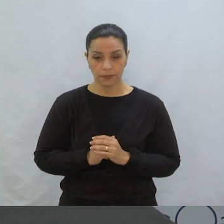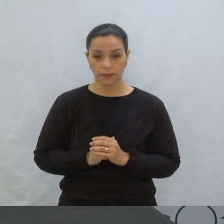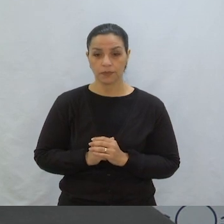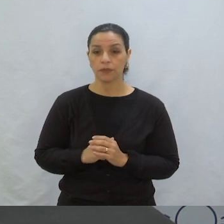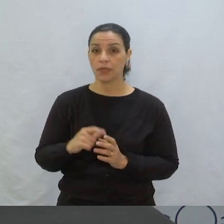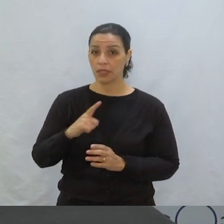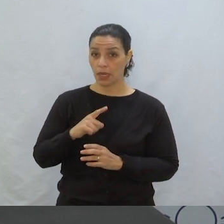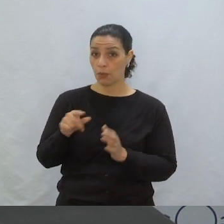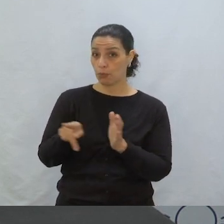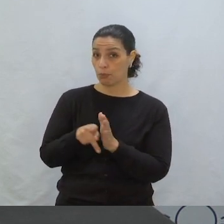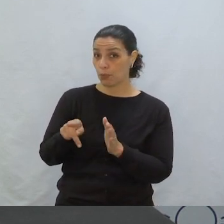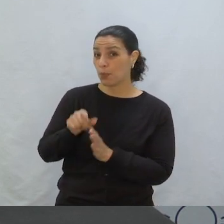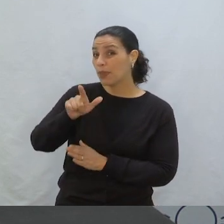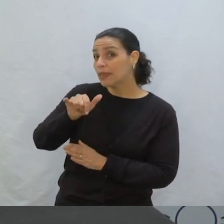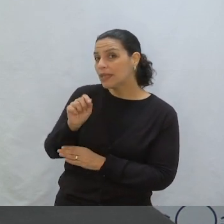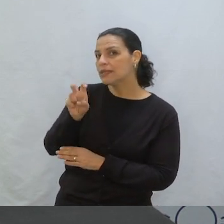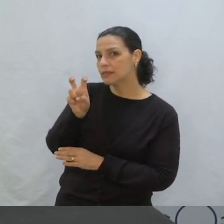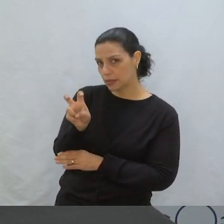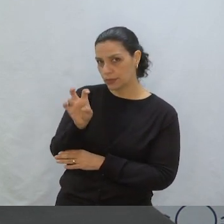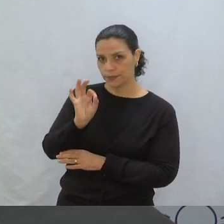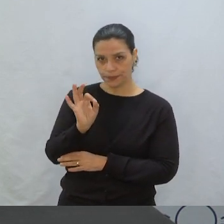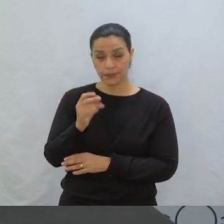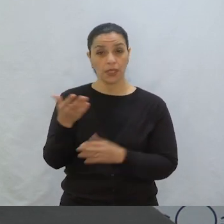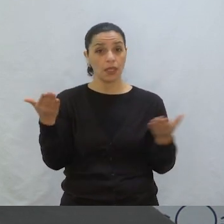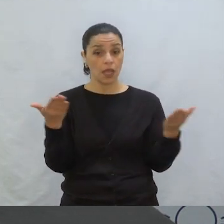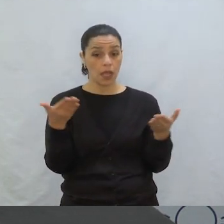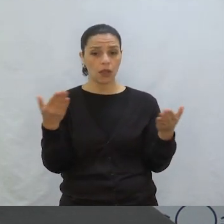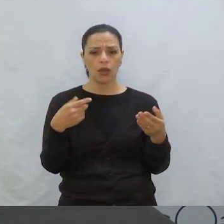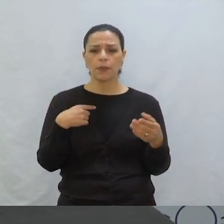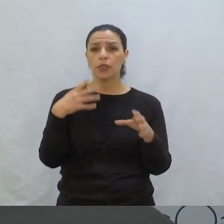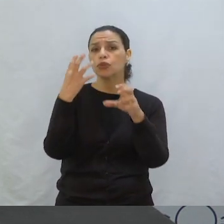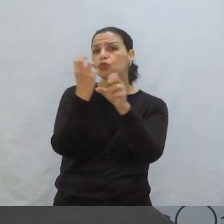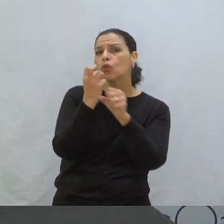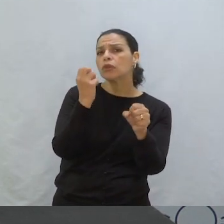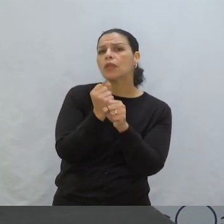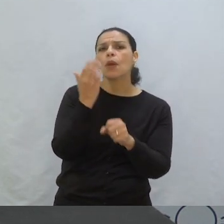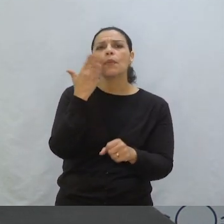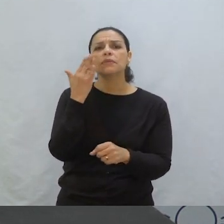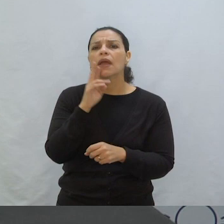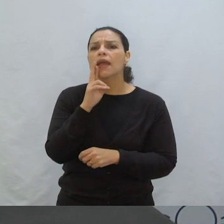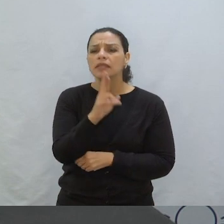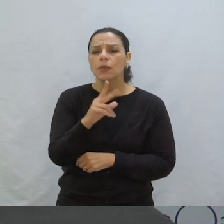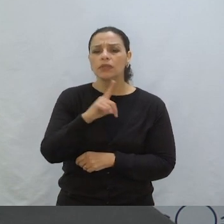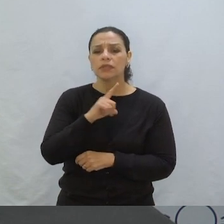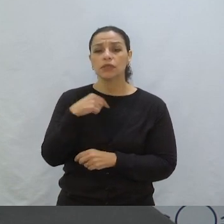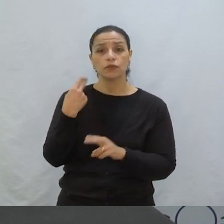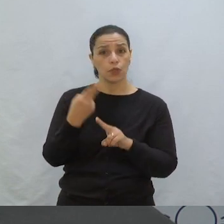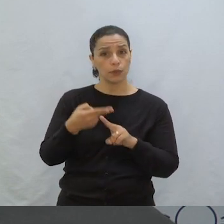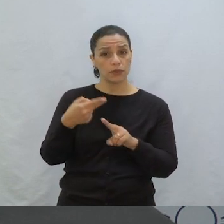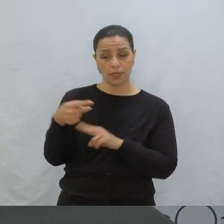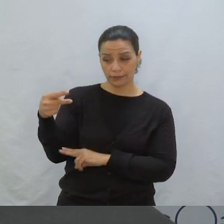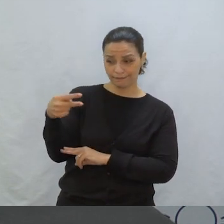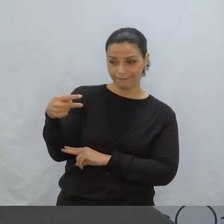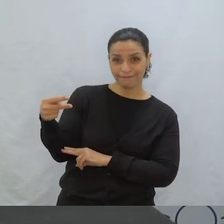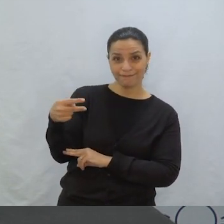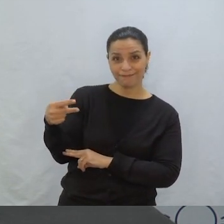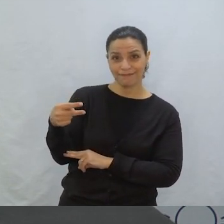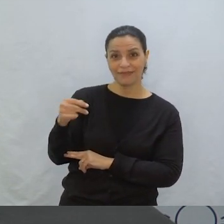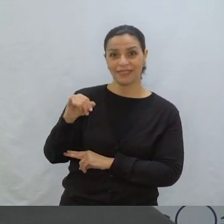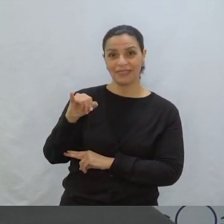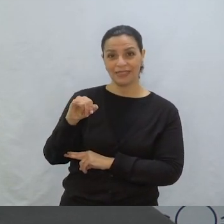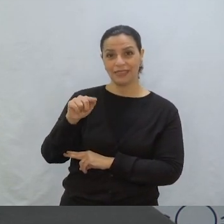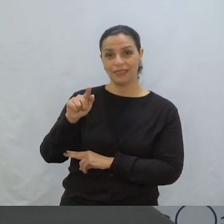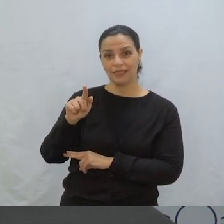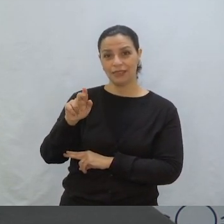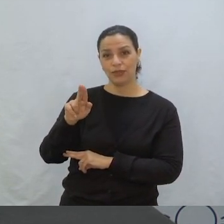1, 2, 3, 4, 5. 5 bolinhas da Lia. E agora, para a gente poder saber o resultado dessa adição, o sinal